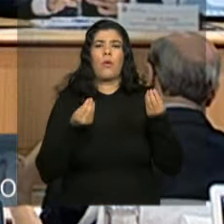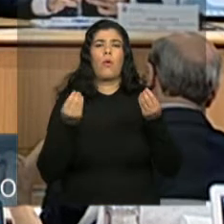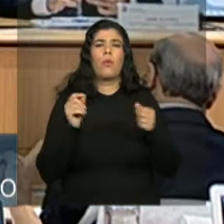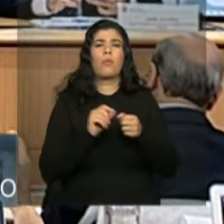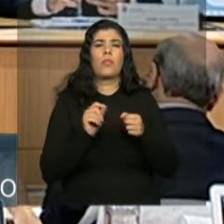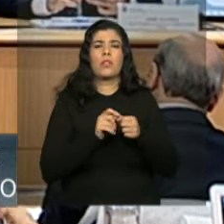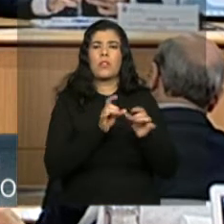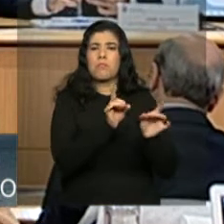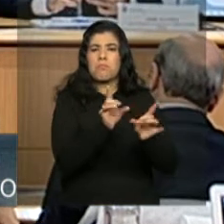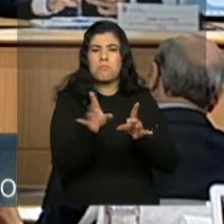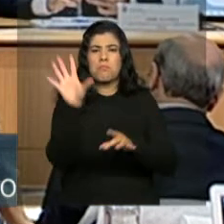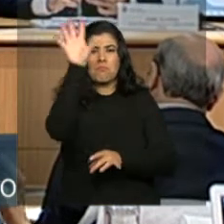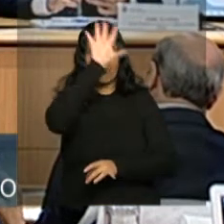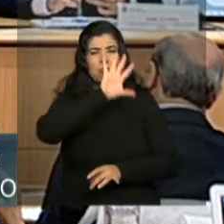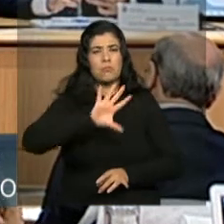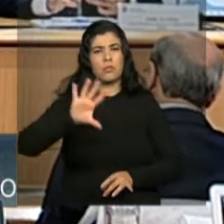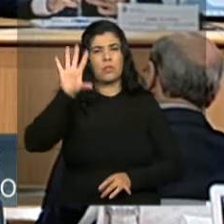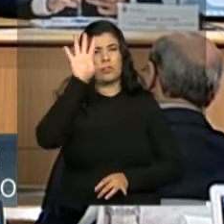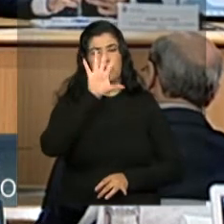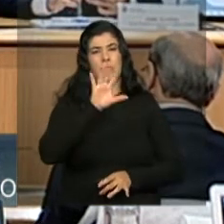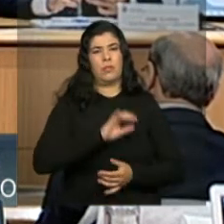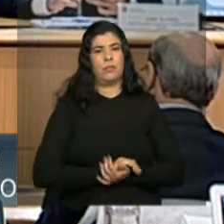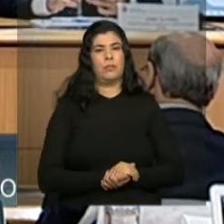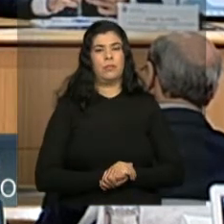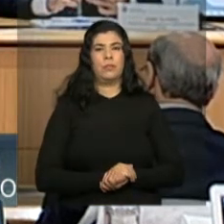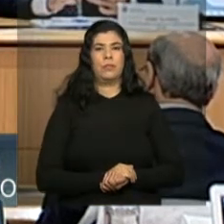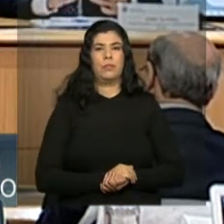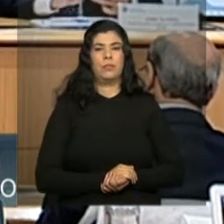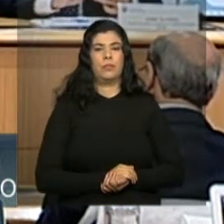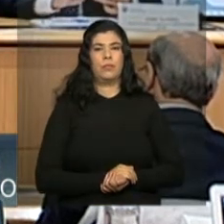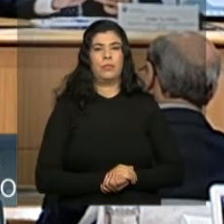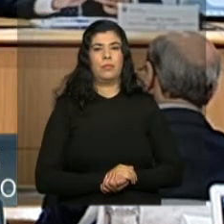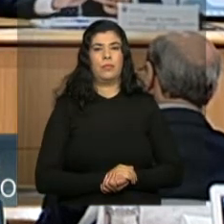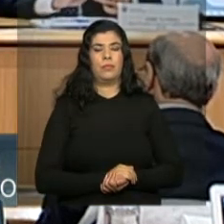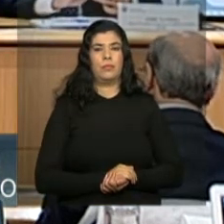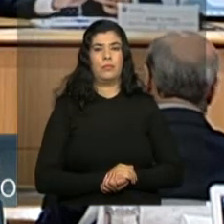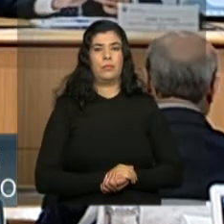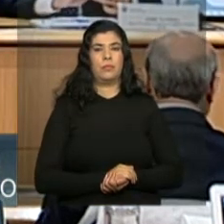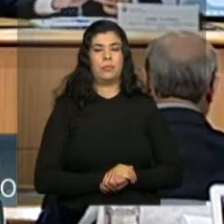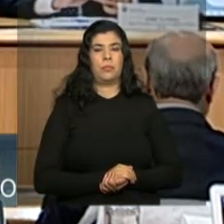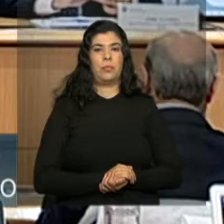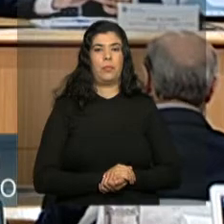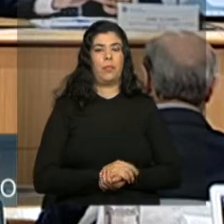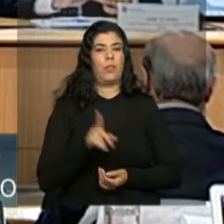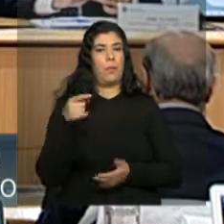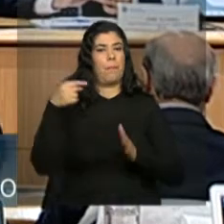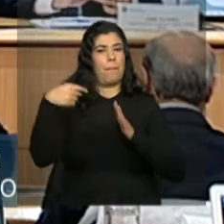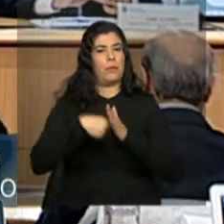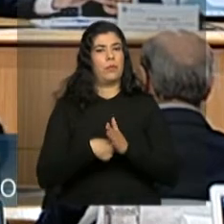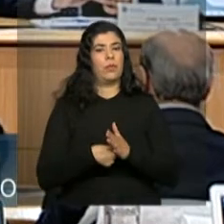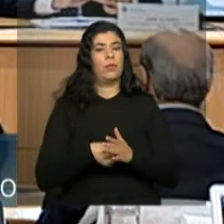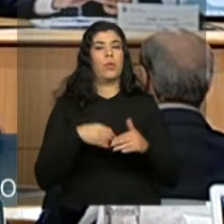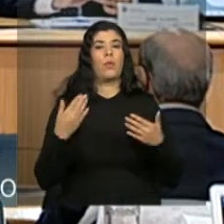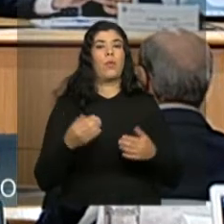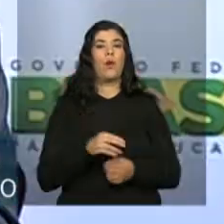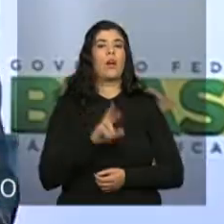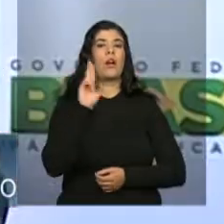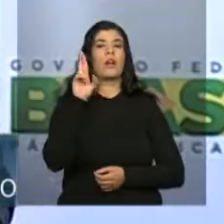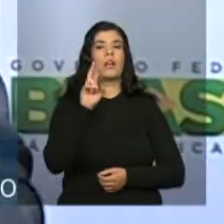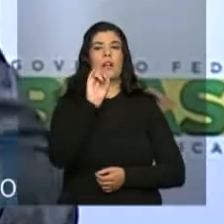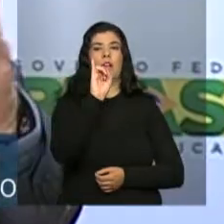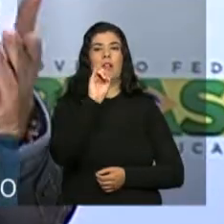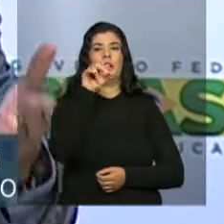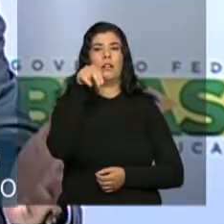mercado geral e se você ela perguntou qual é o índio isso eu não vou nosso